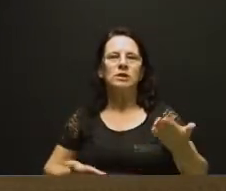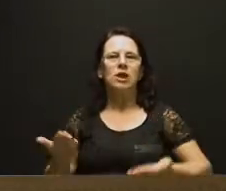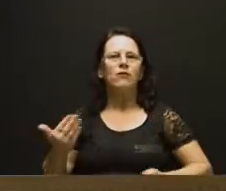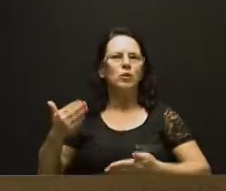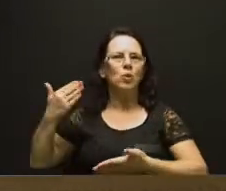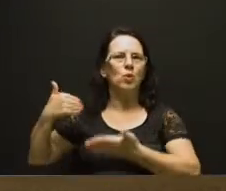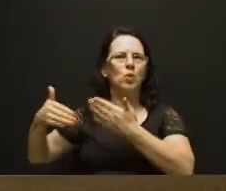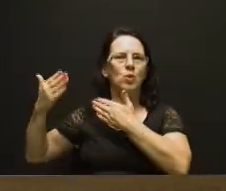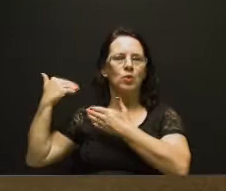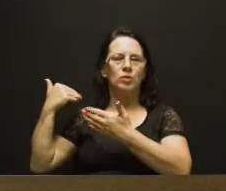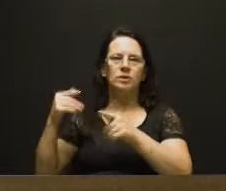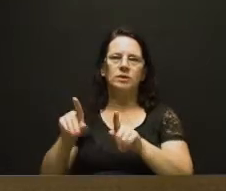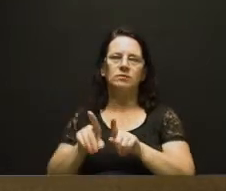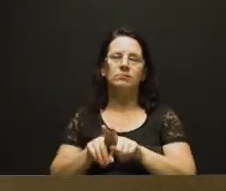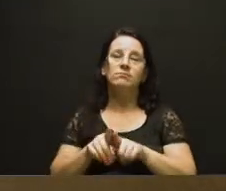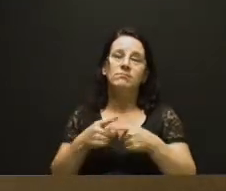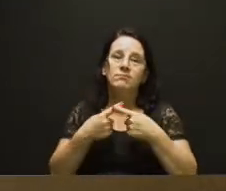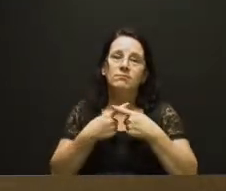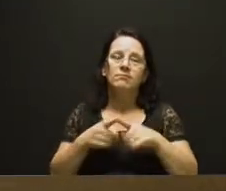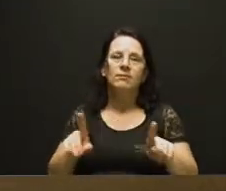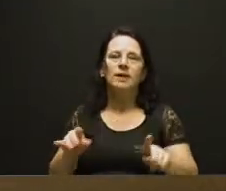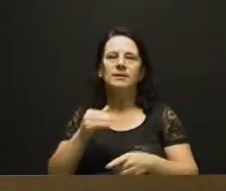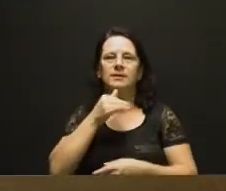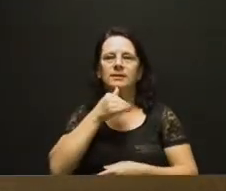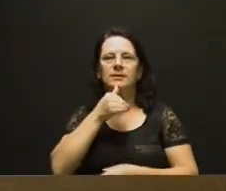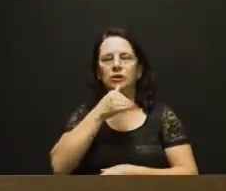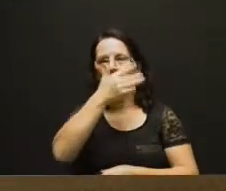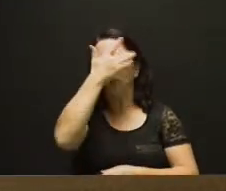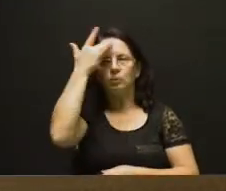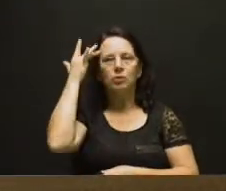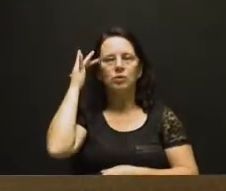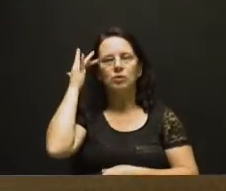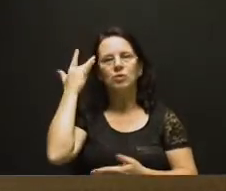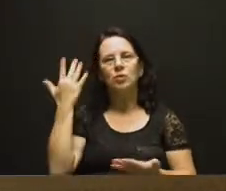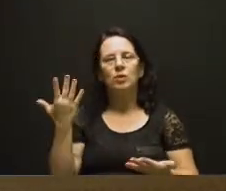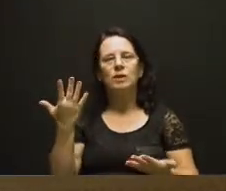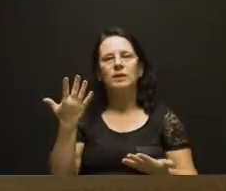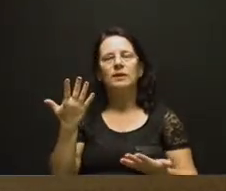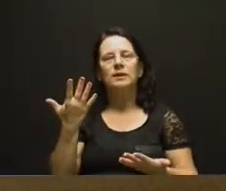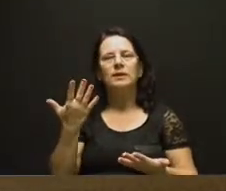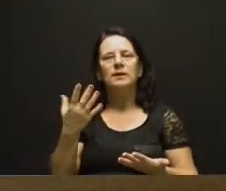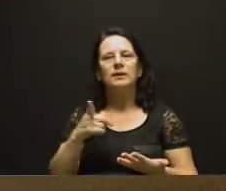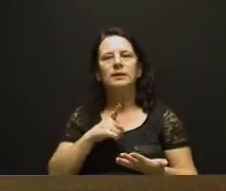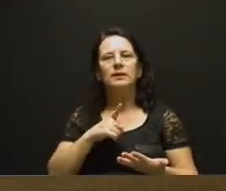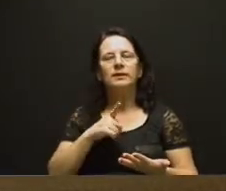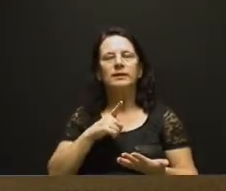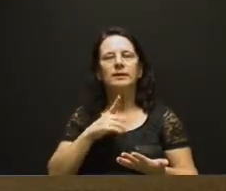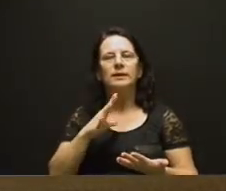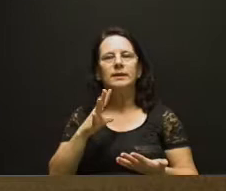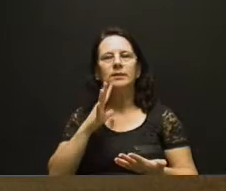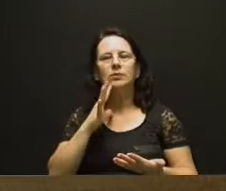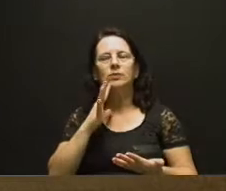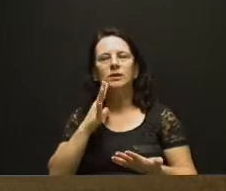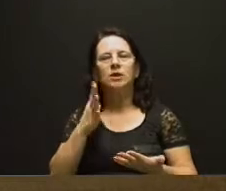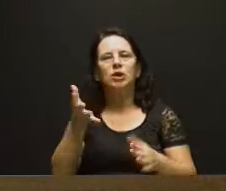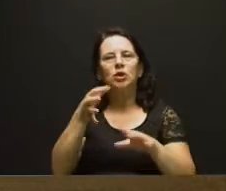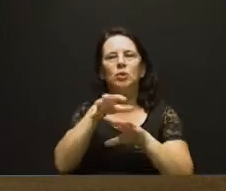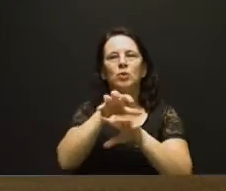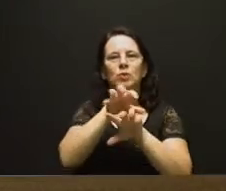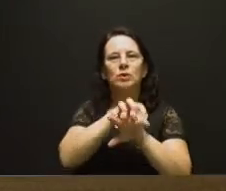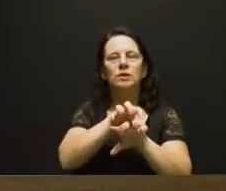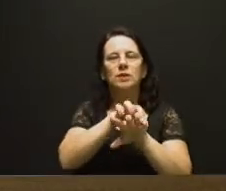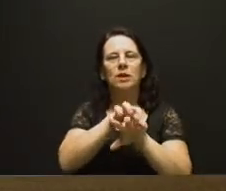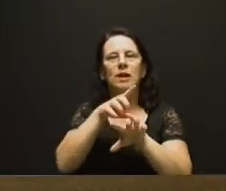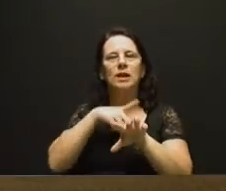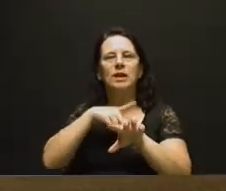das regras não mas é lamentável que ainda tem pessoas que te concepção de que a inclusão é ter